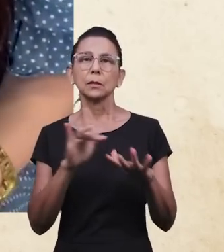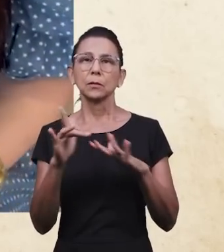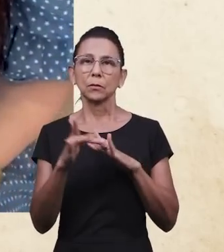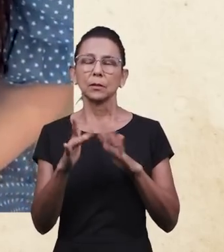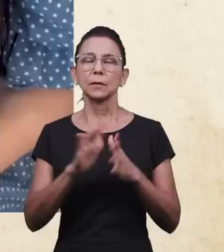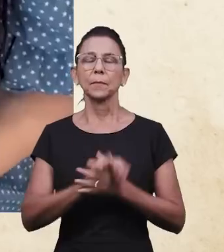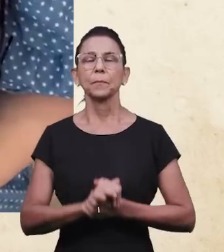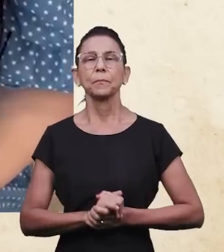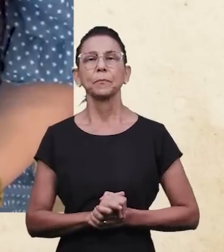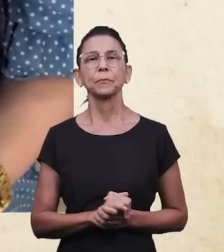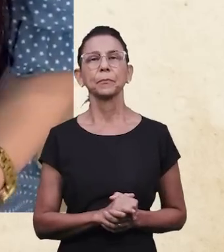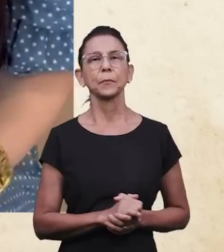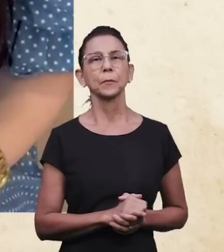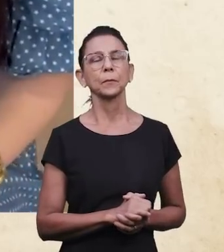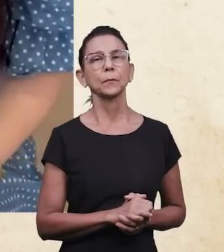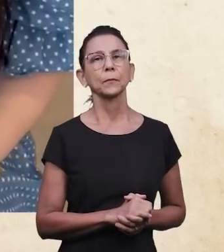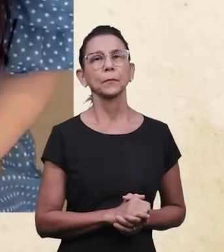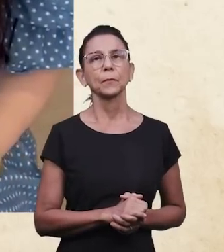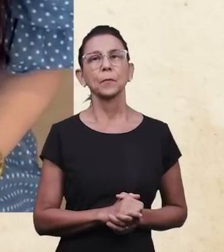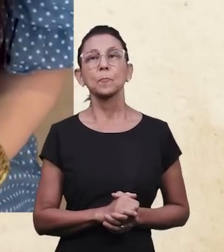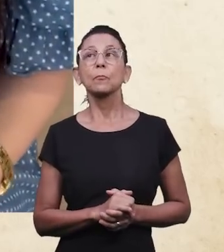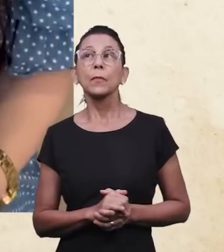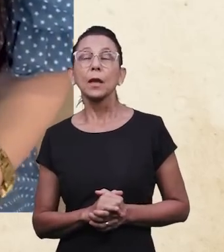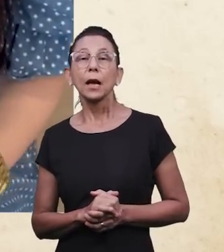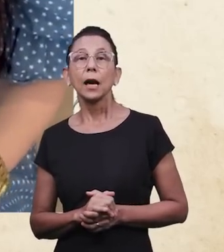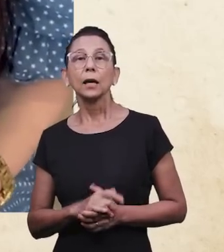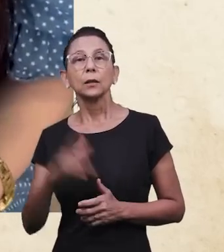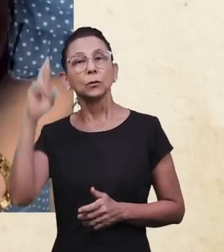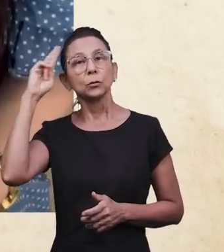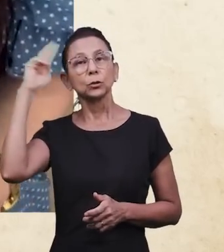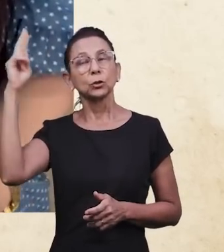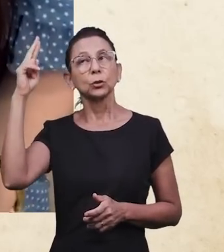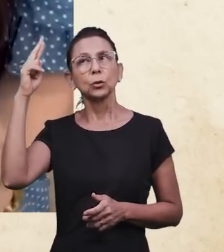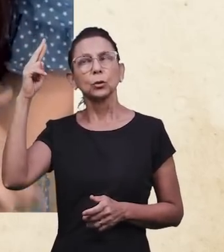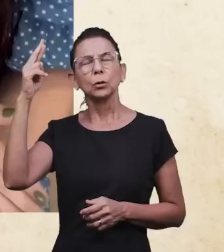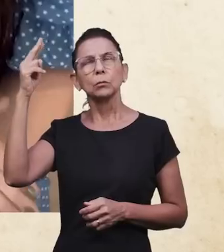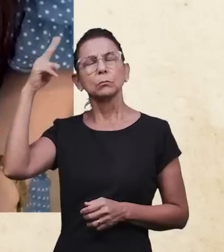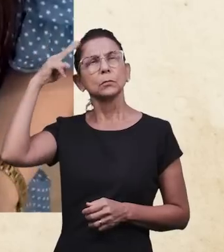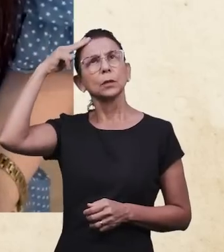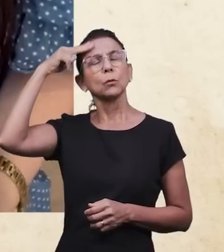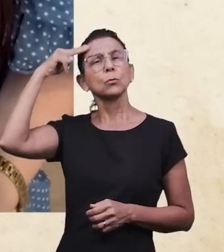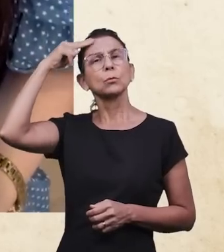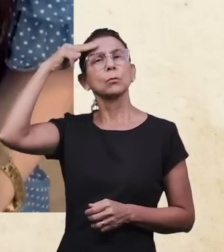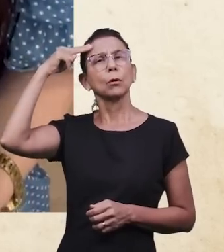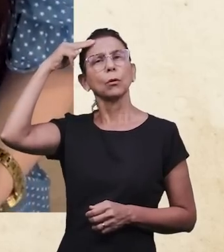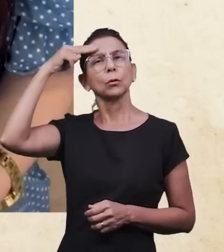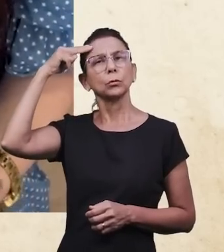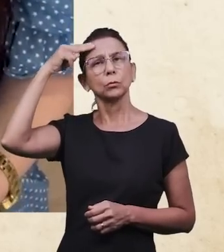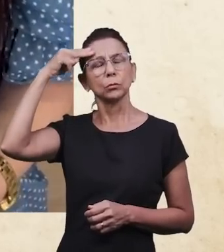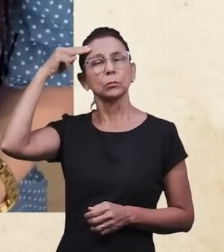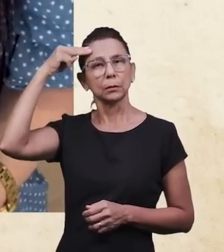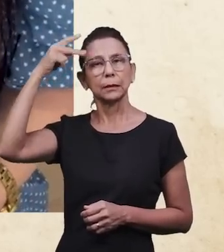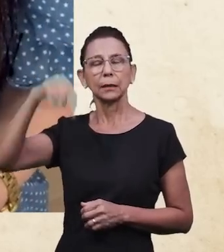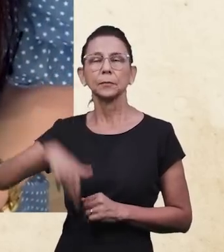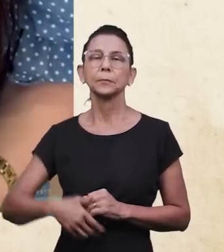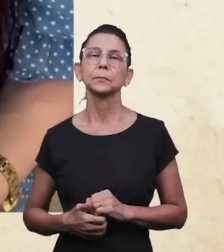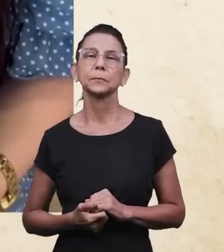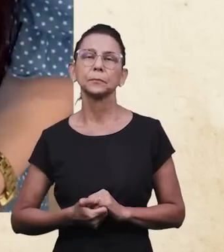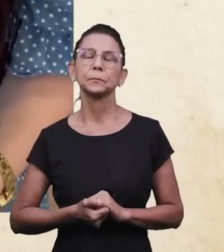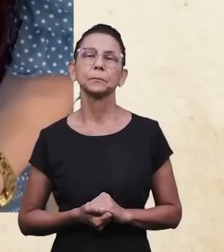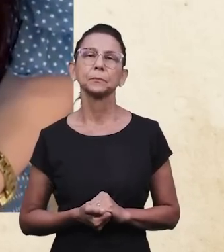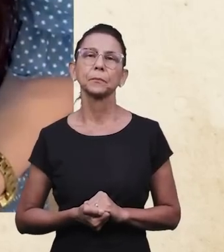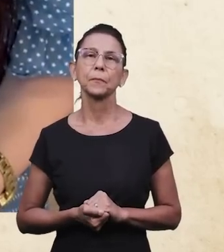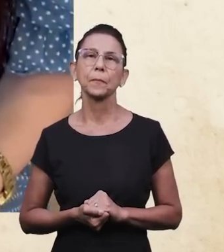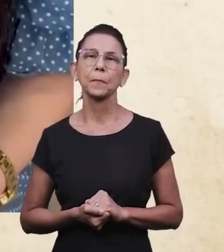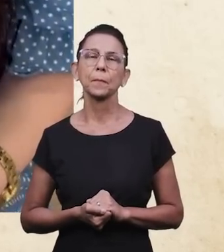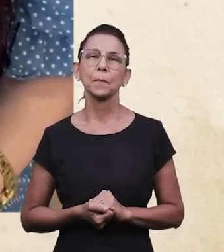para sábado, o Senhor me concedeu um sonho. E no sonho, eu fazia exatamente a reflexão que eu estava fazendo na sexta-feira. E